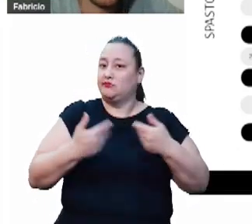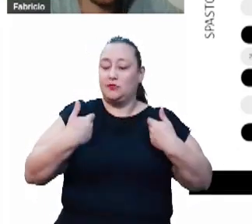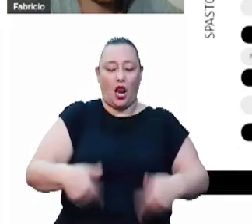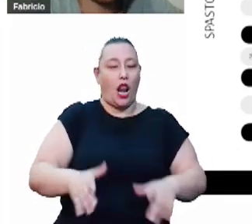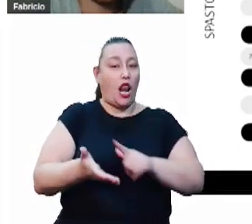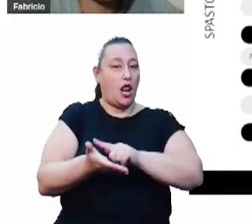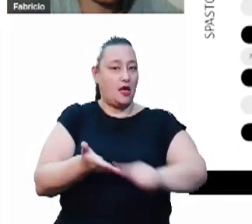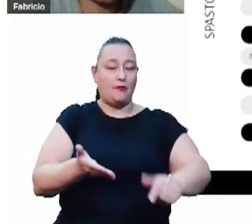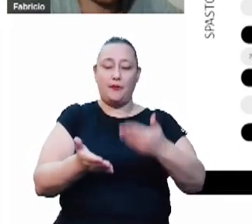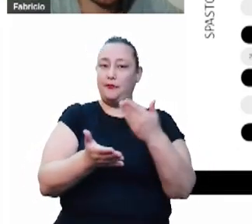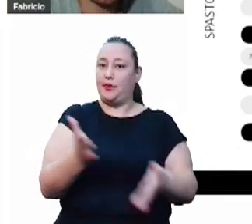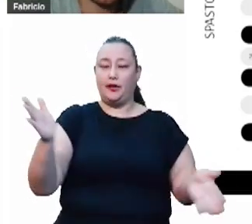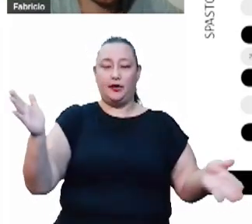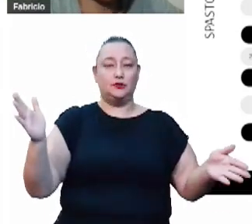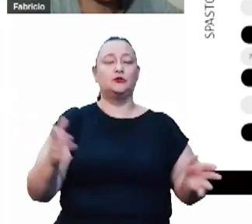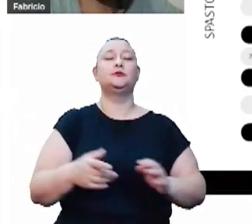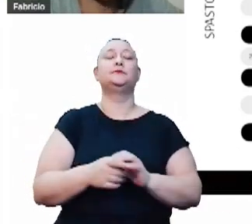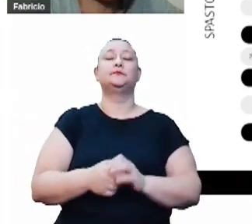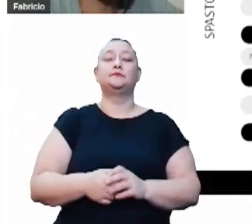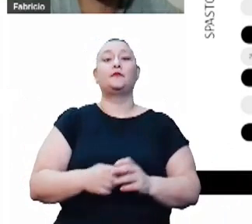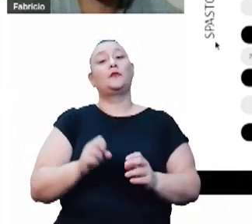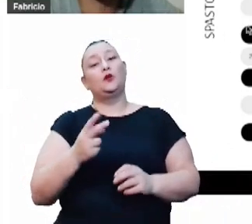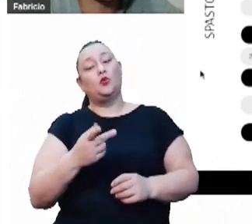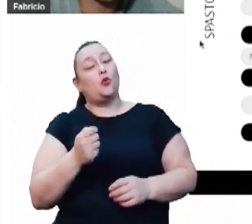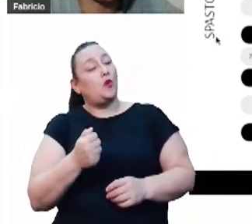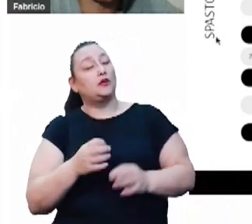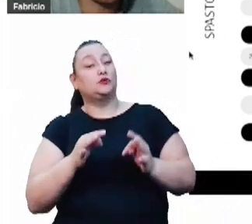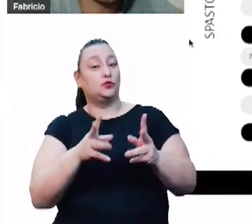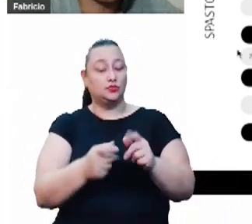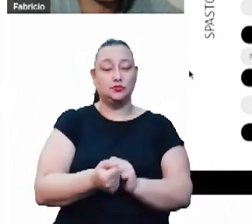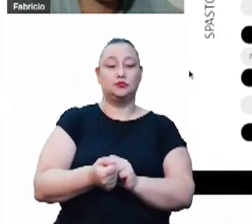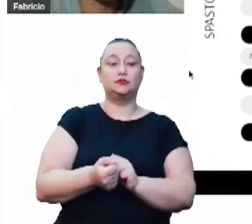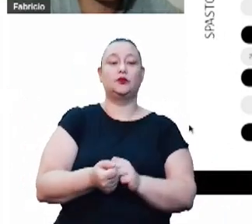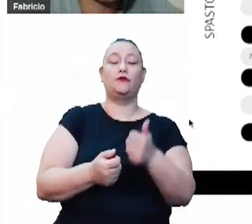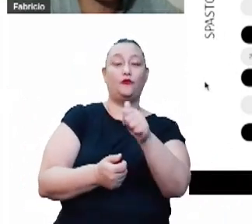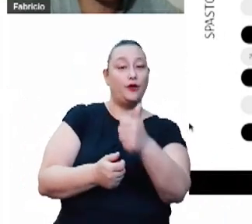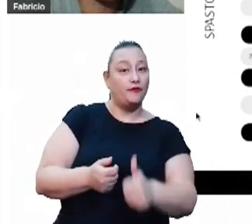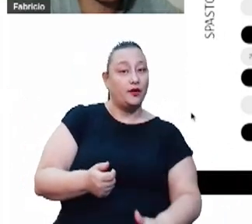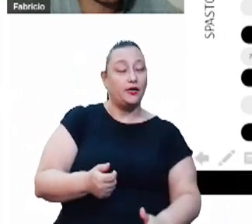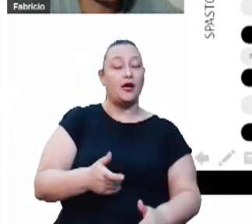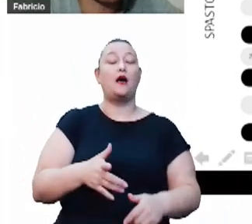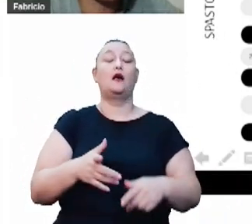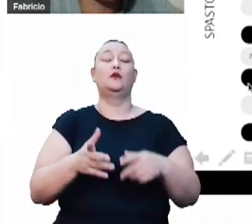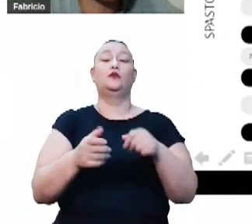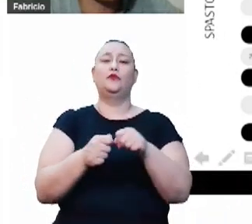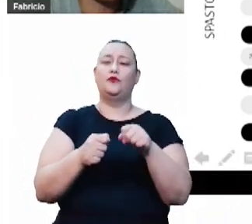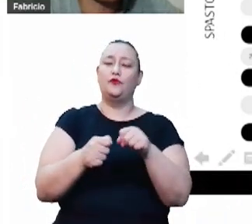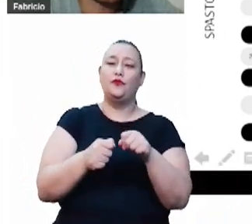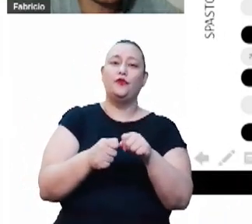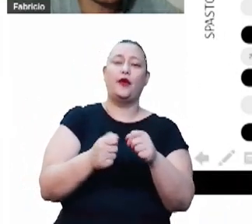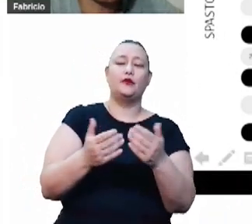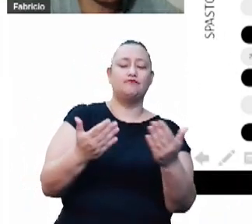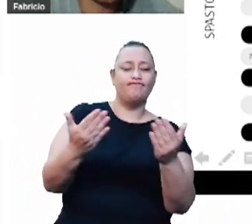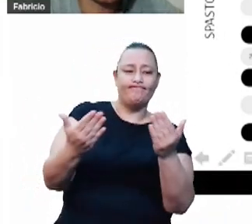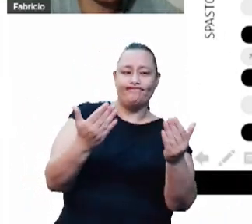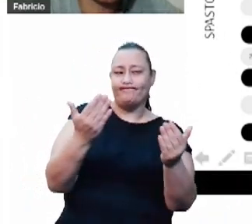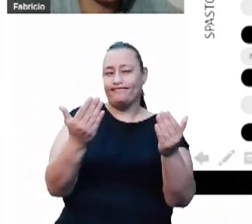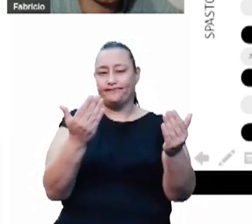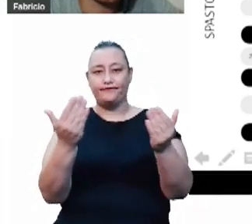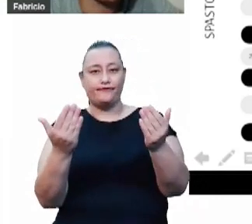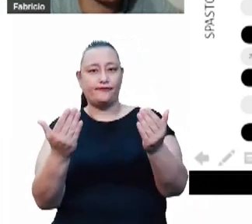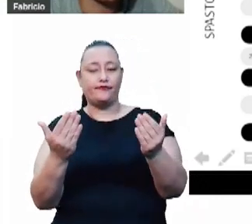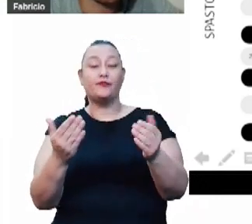corpo, perde toda a função, ou perde quase toda a função, depois desse período a gente reavaliou de novo o paciente,